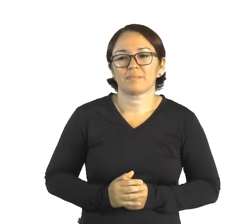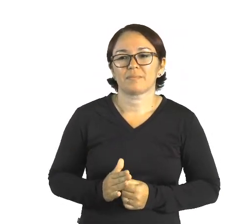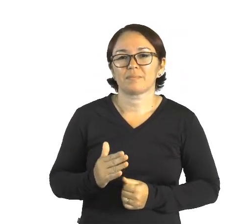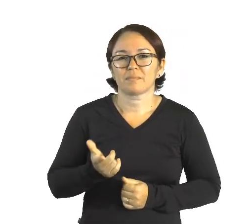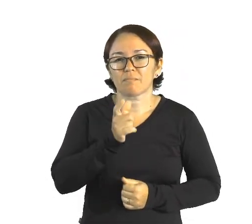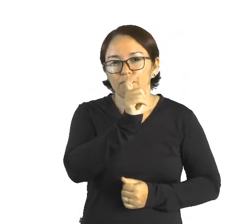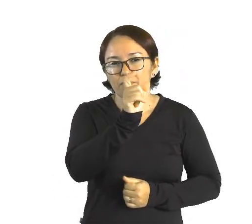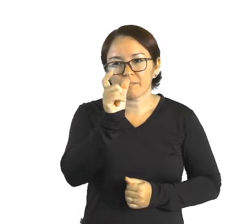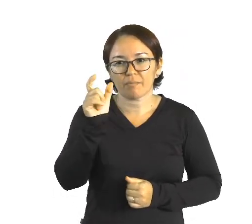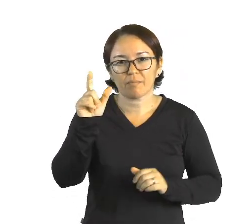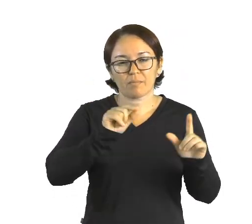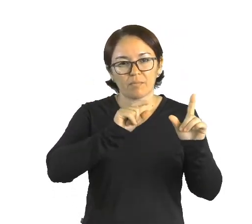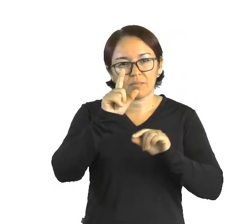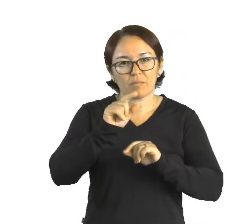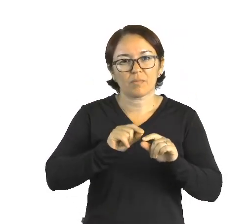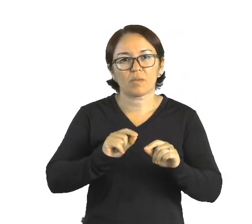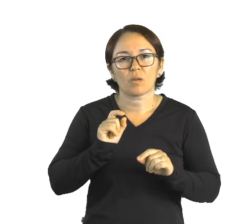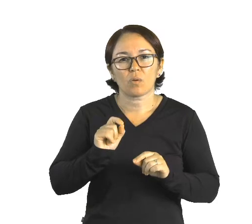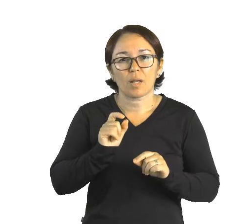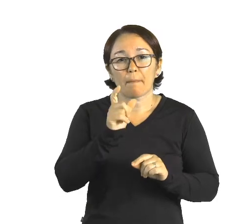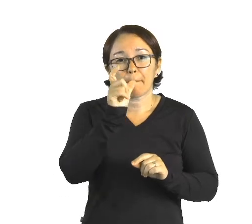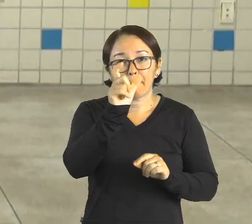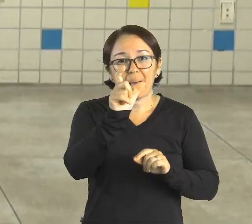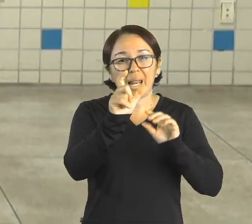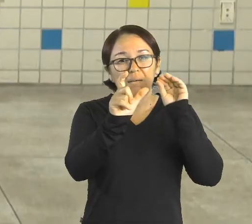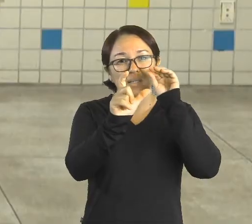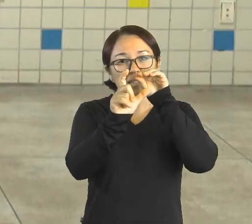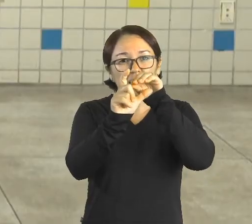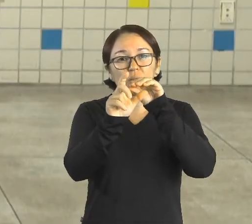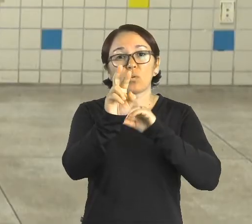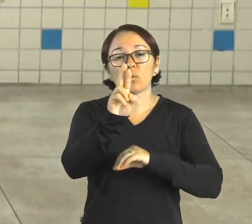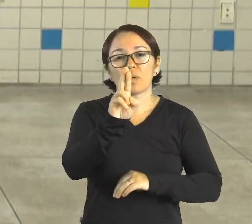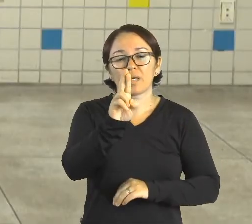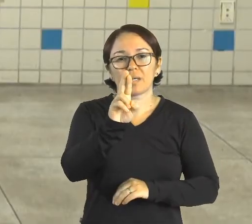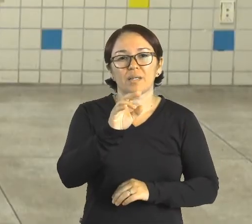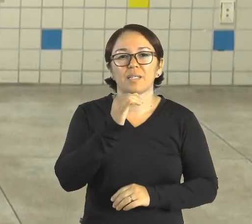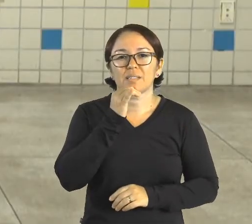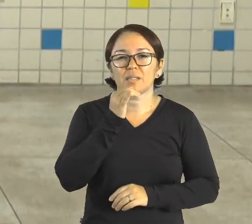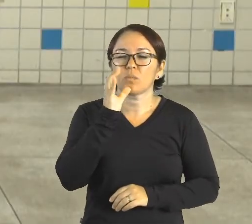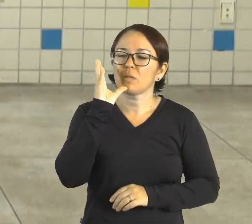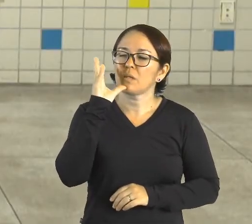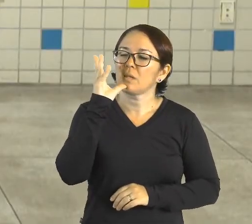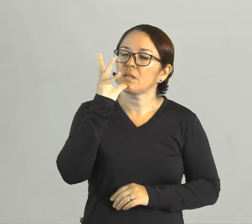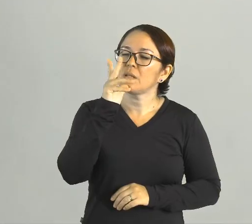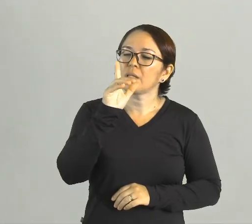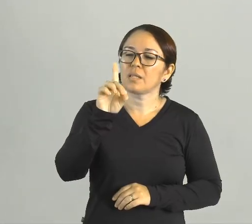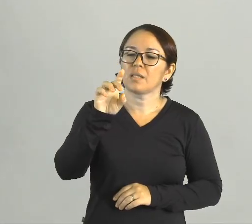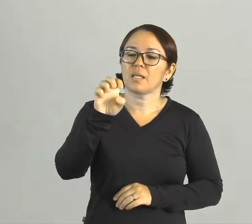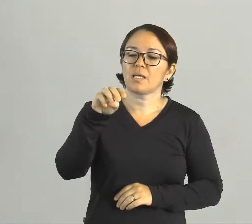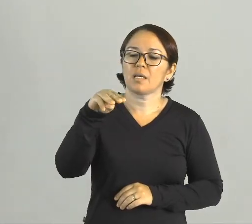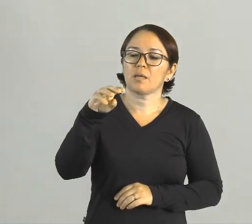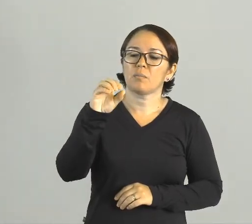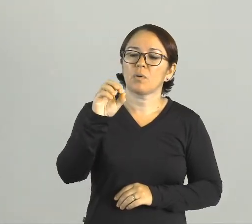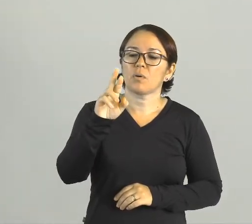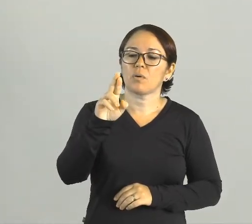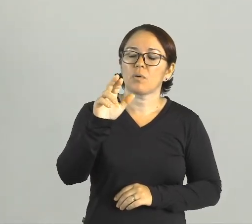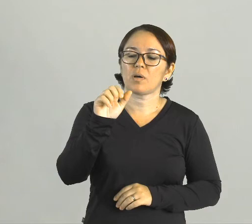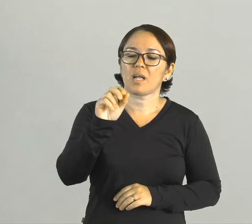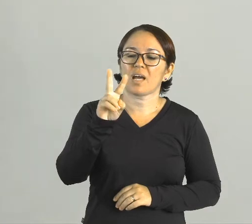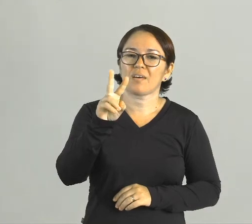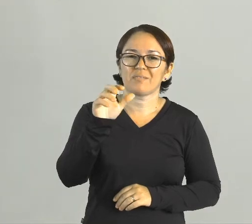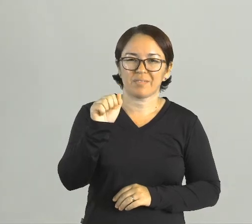uso do R que nós trabalhamos na penúltima aula. Ó, demorava. Tem o R no meio